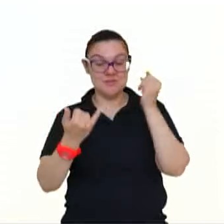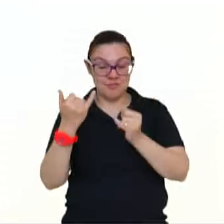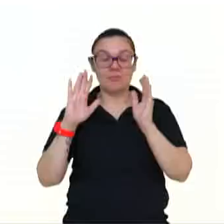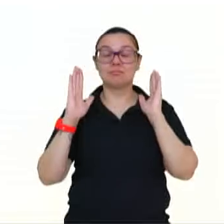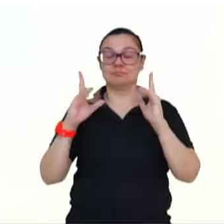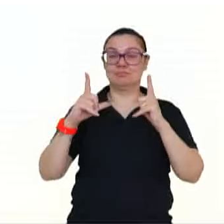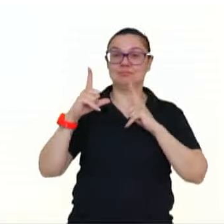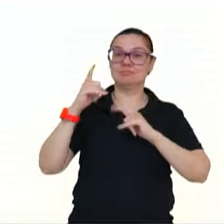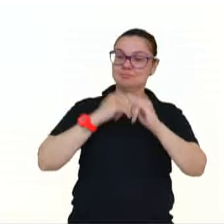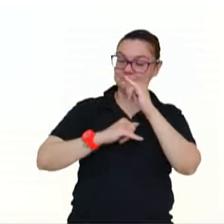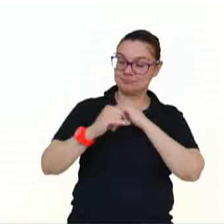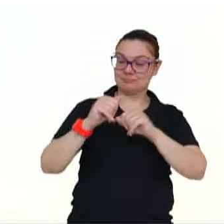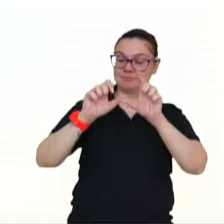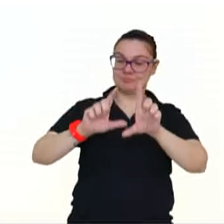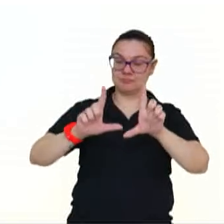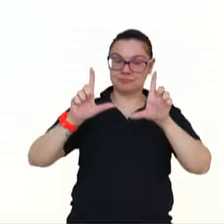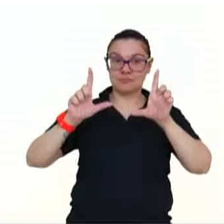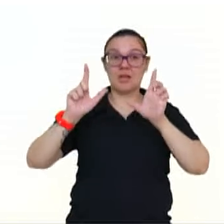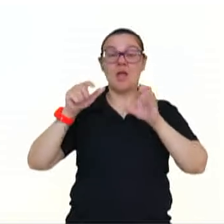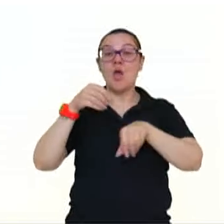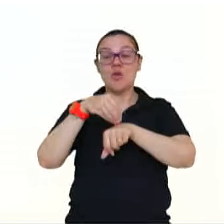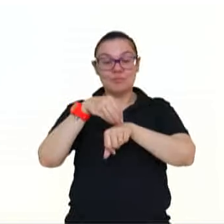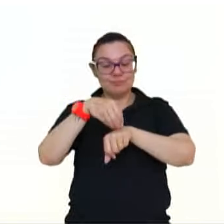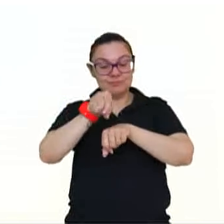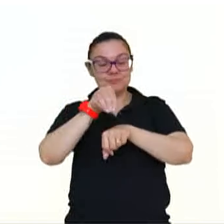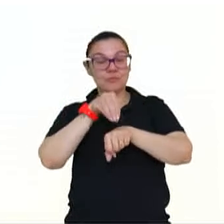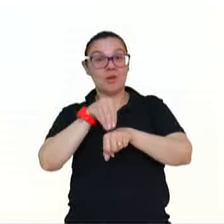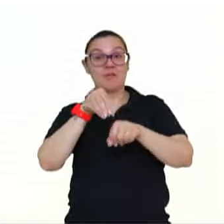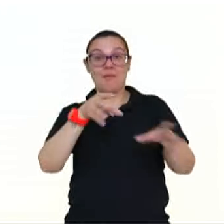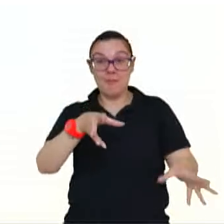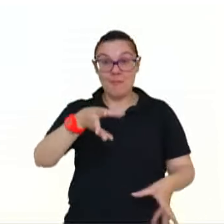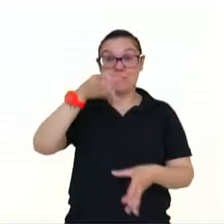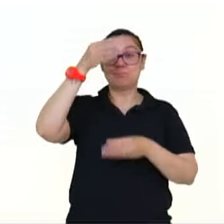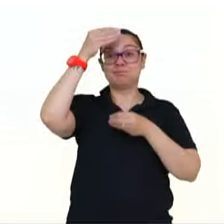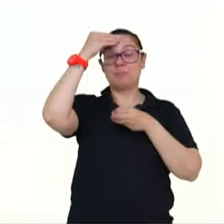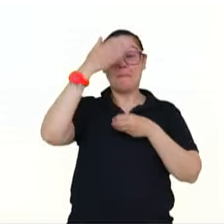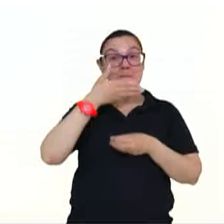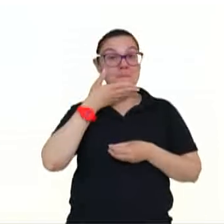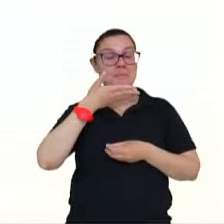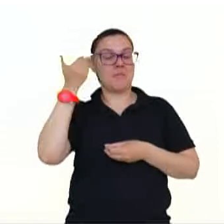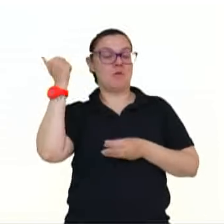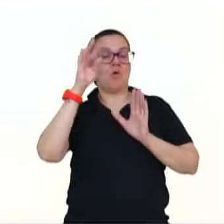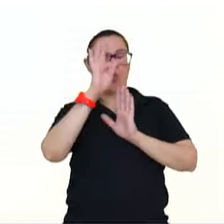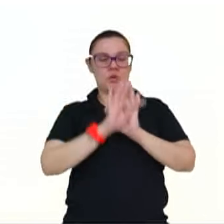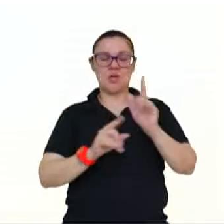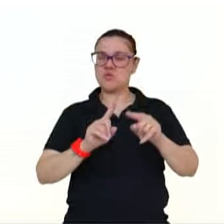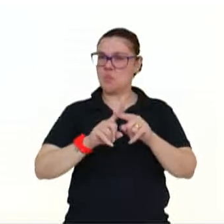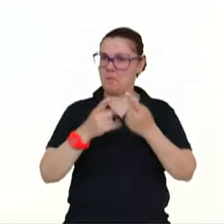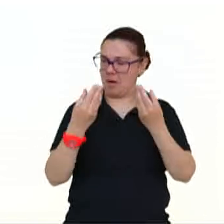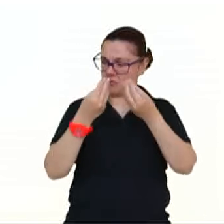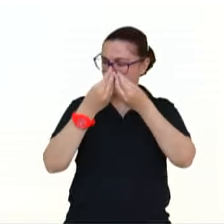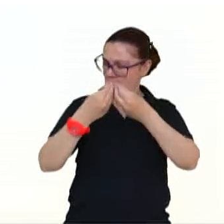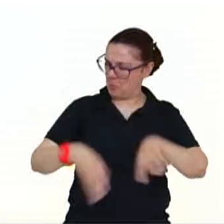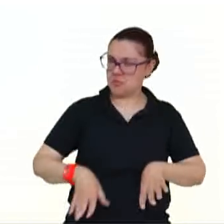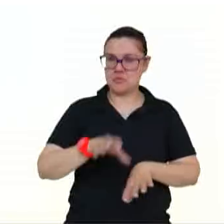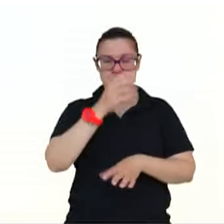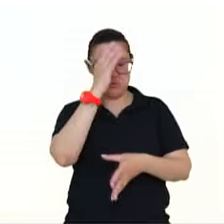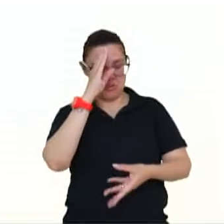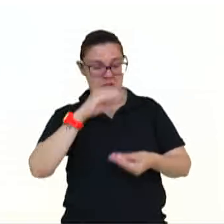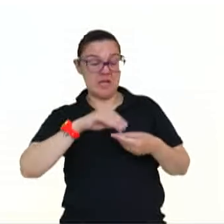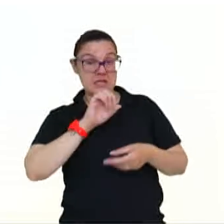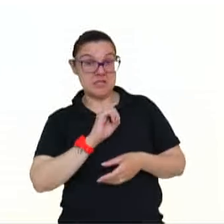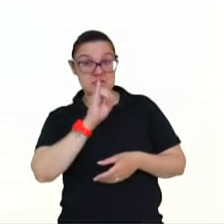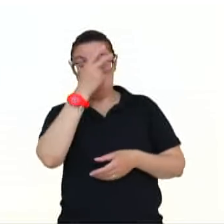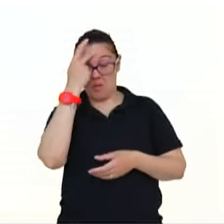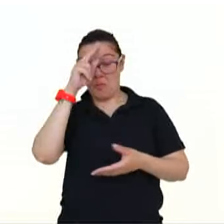presentes. São sugestões que enriquecem o texto, mas não comprometem o seu entendimento